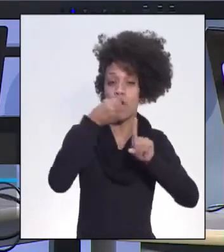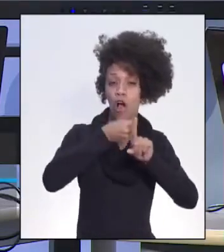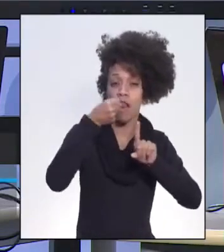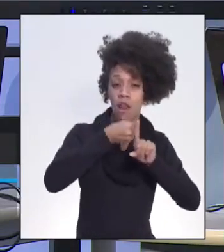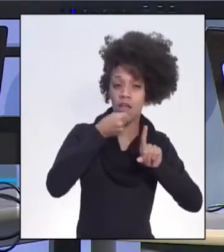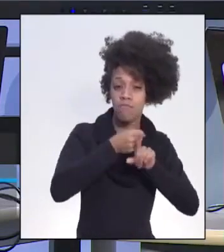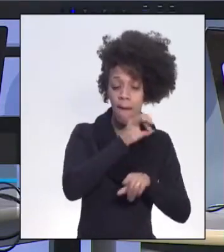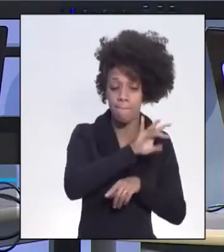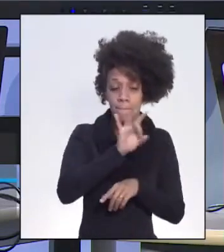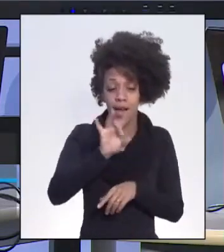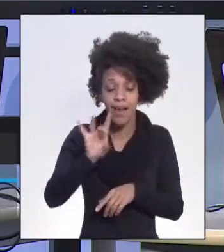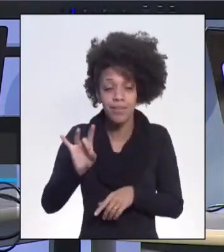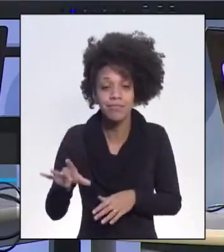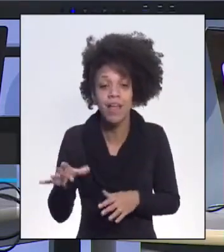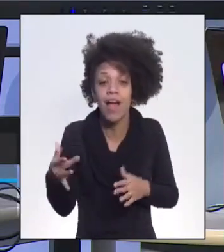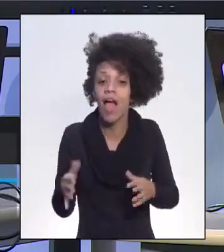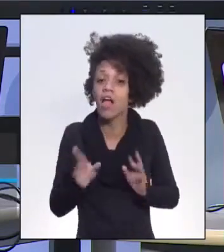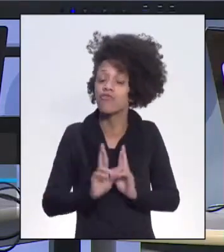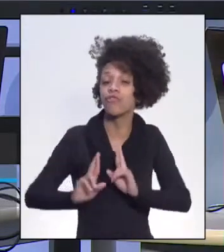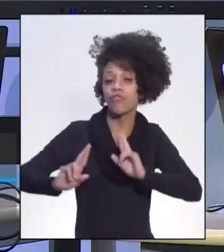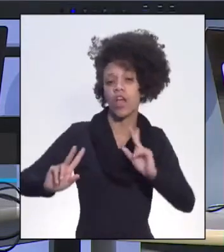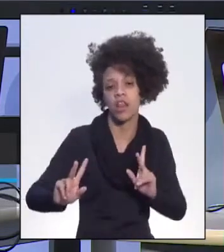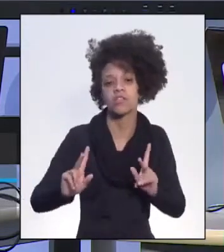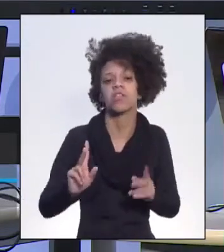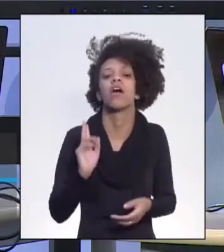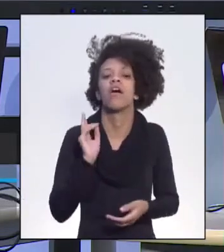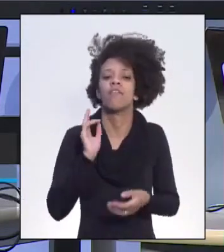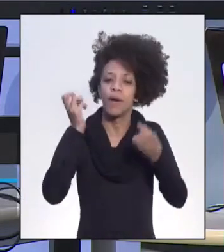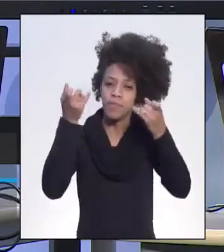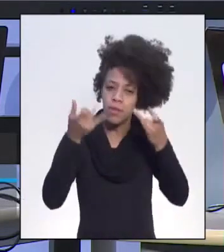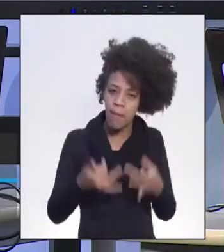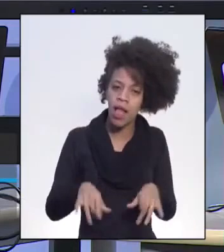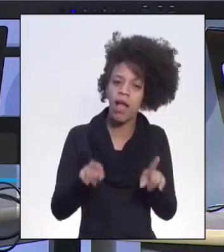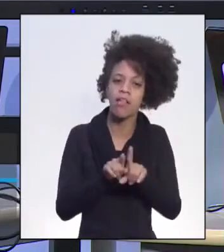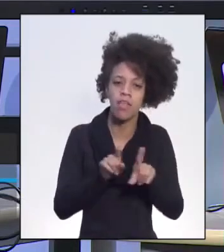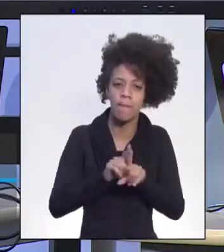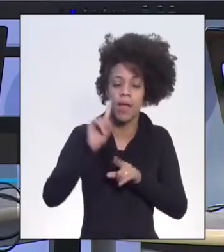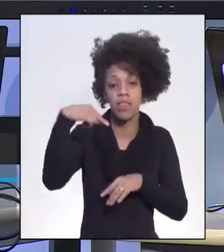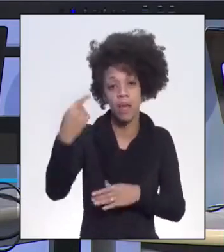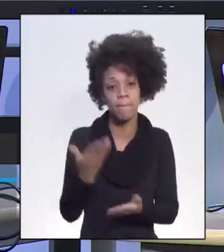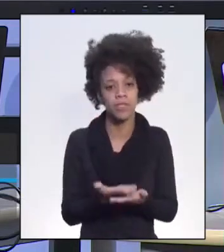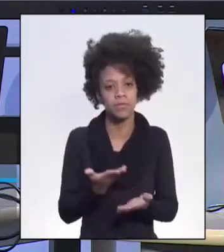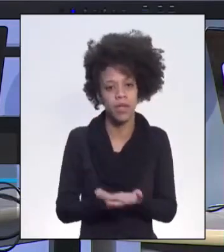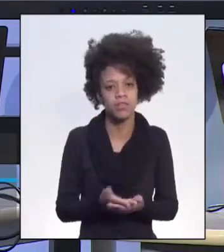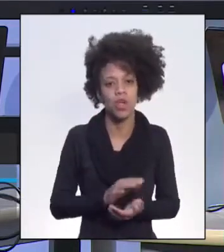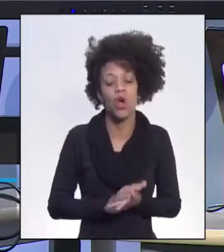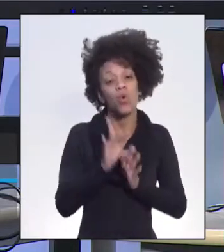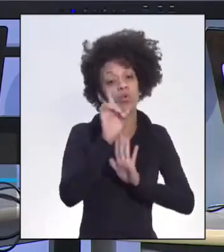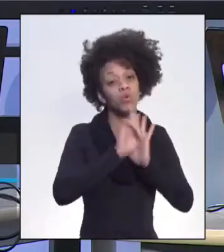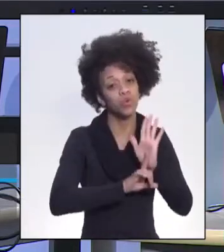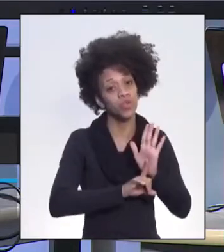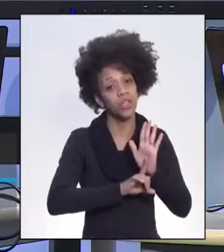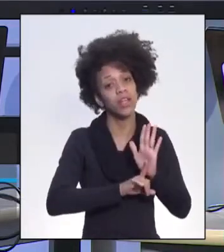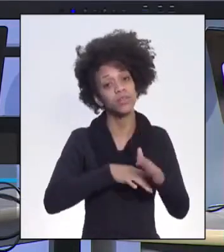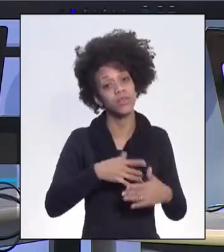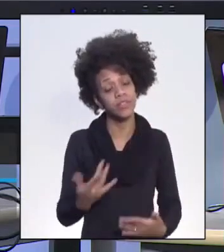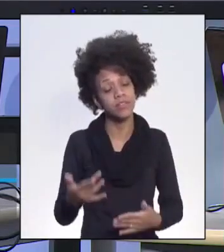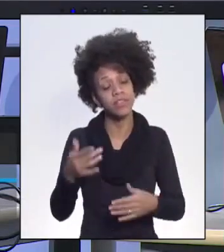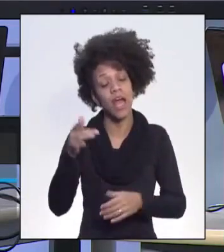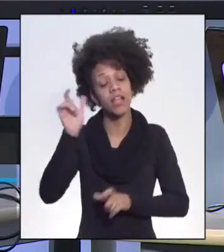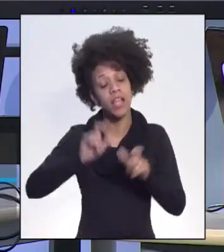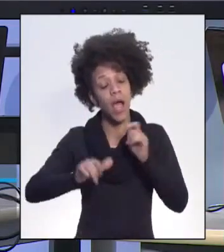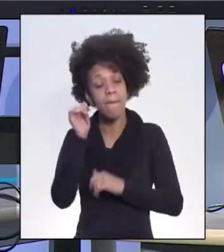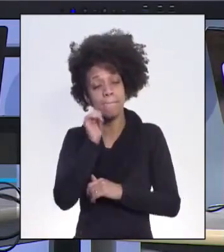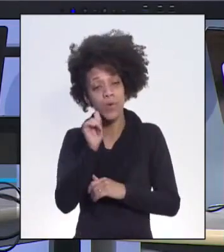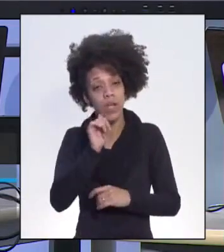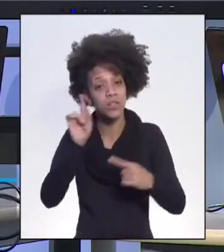para cada uma dessas mulheres é diferente. Nós vamos falar um pouco disso na próxima aula. Né? Os direitos das mulheres, nesse